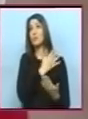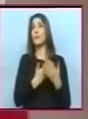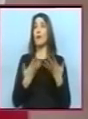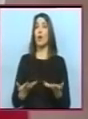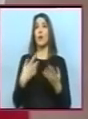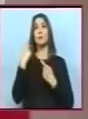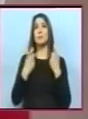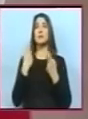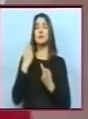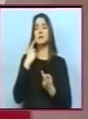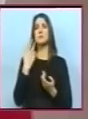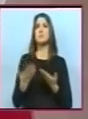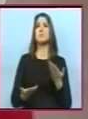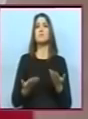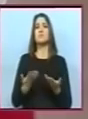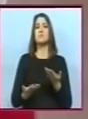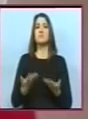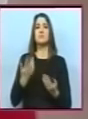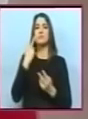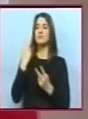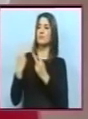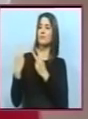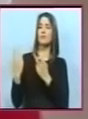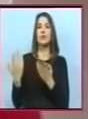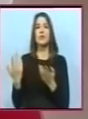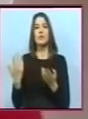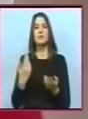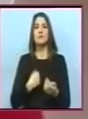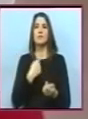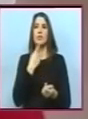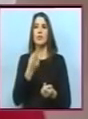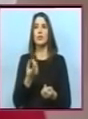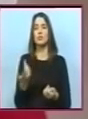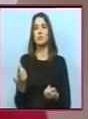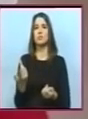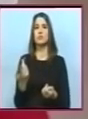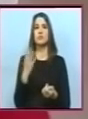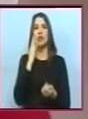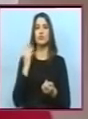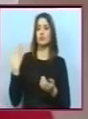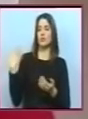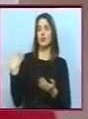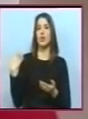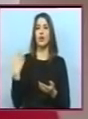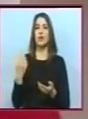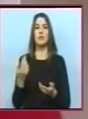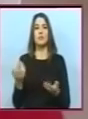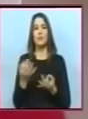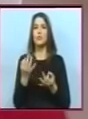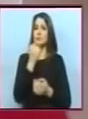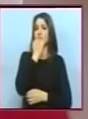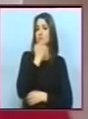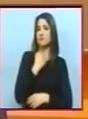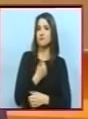e olhando para trás, posso olhar por este passado recente com